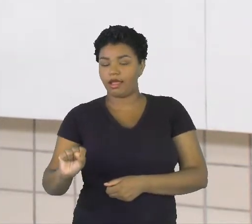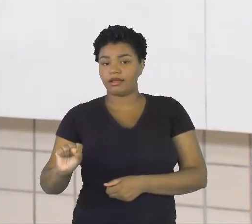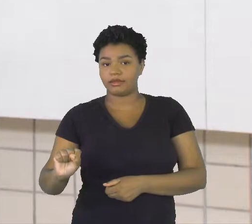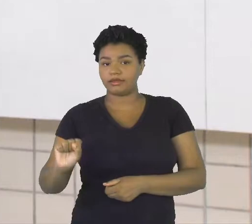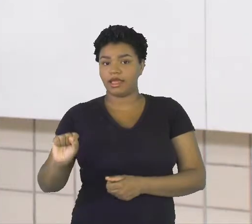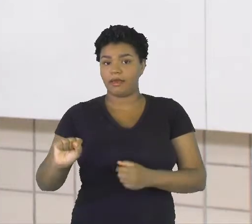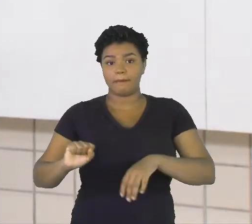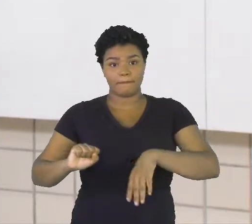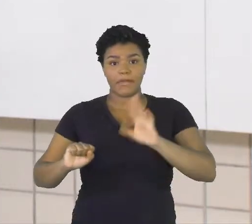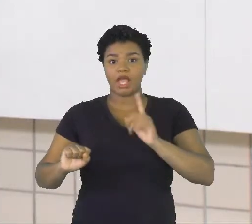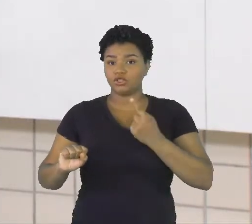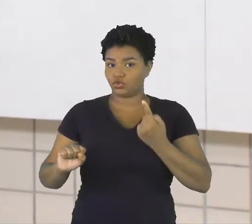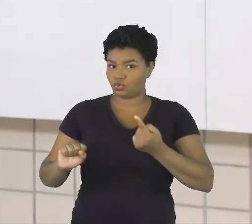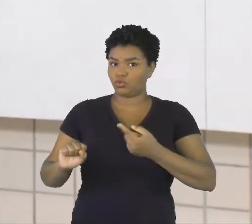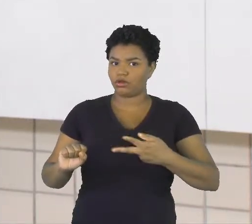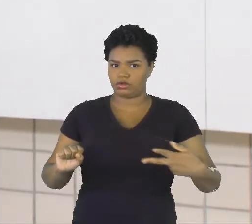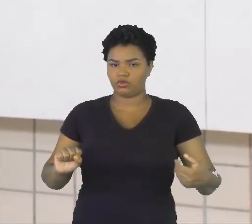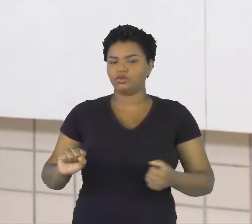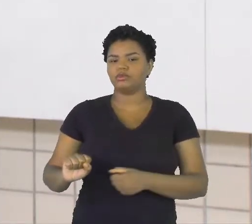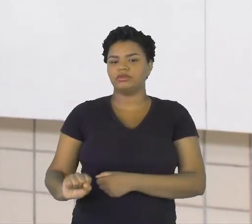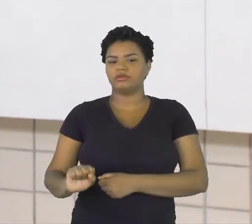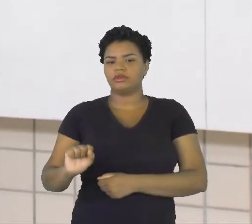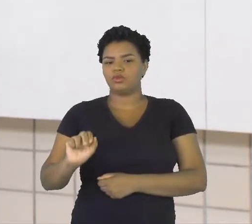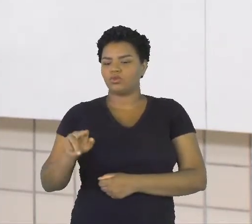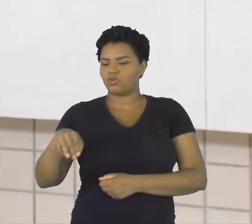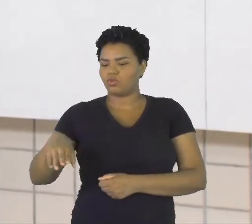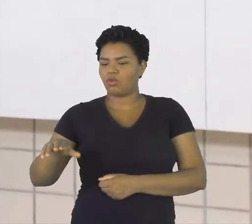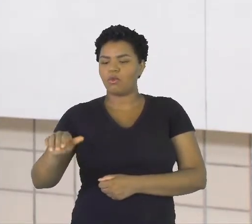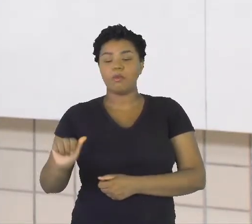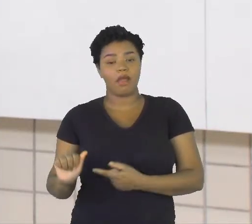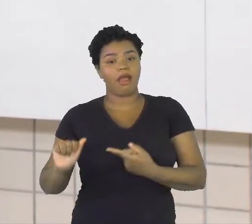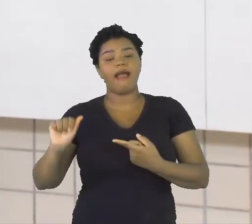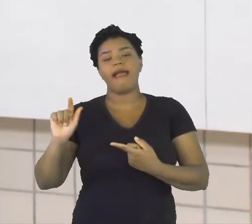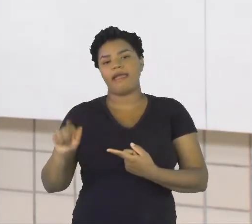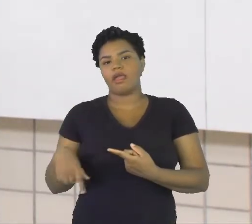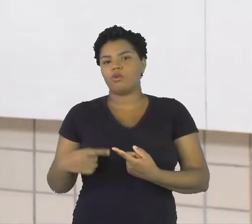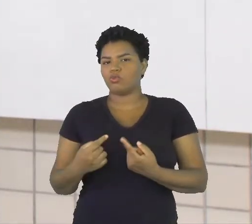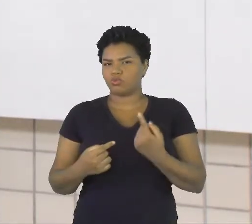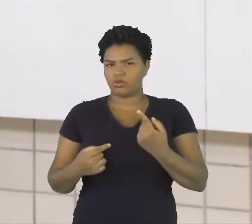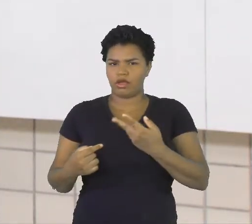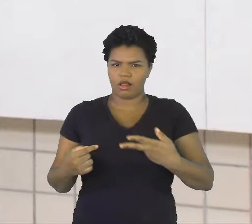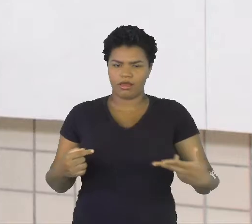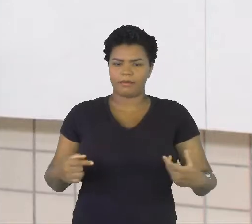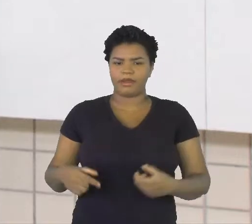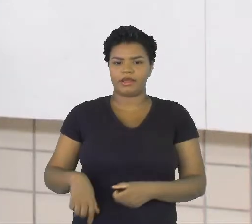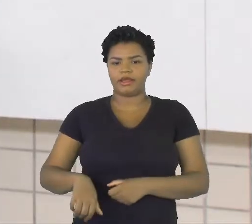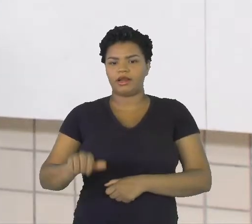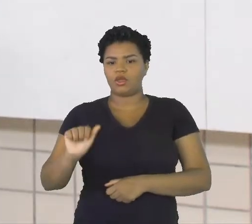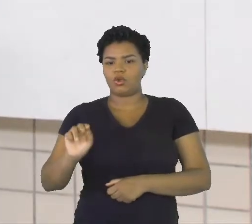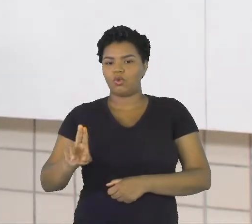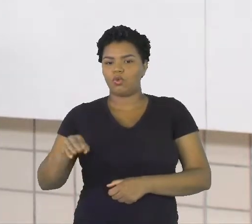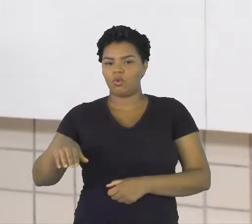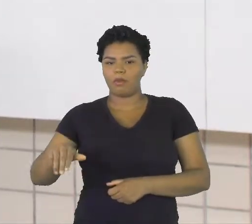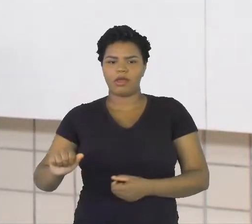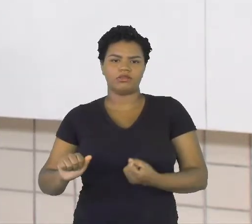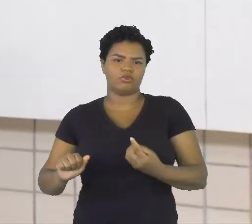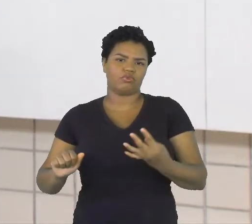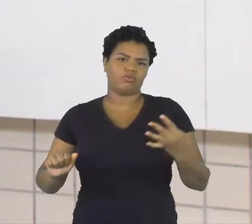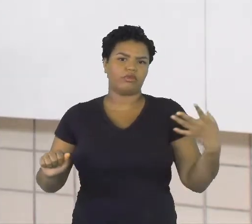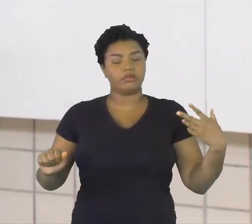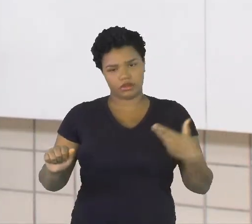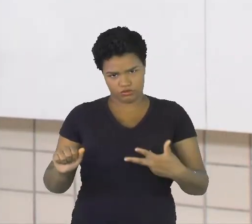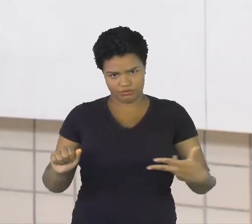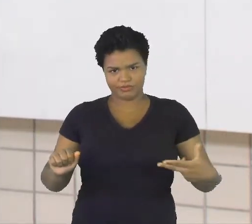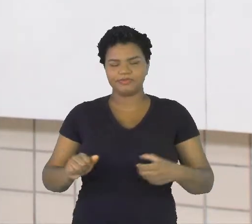de um elemento, uma quando for um elemento e umas quando for mais de um elemento.